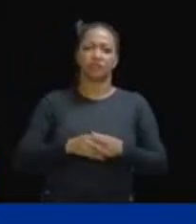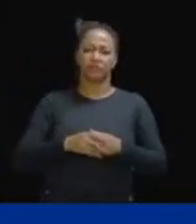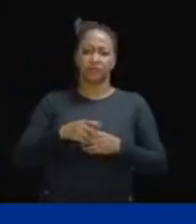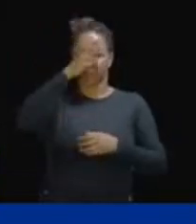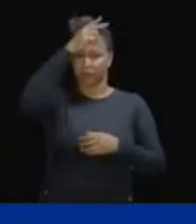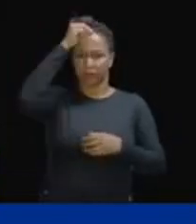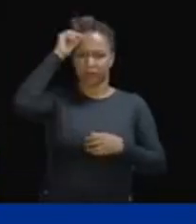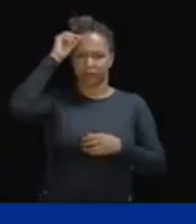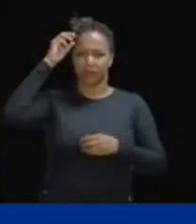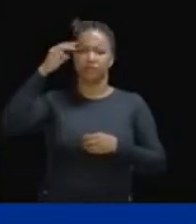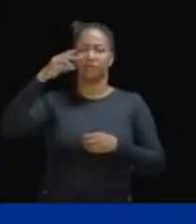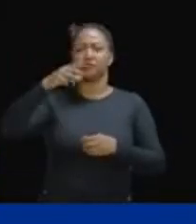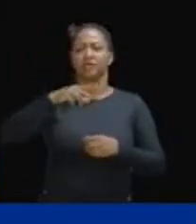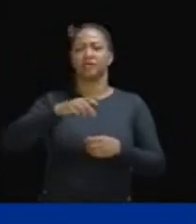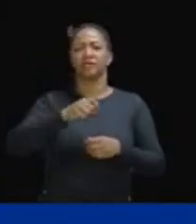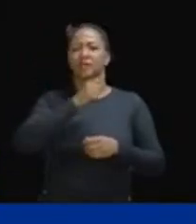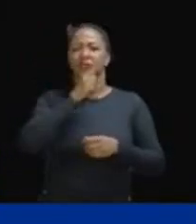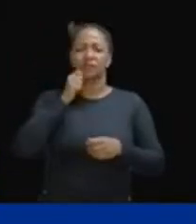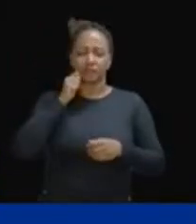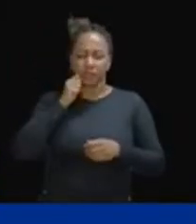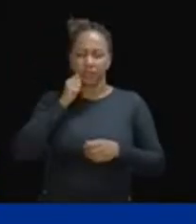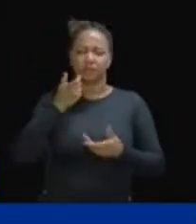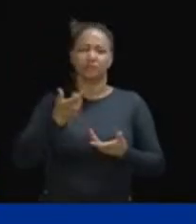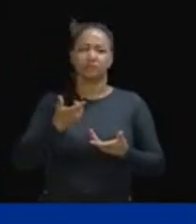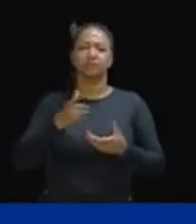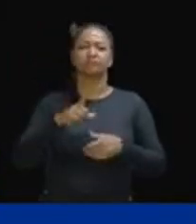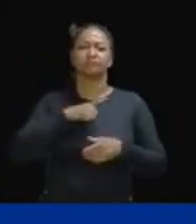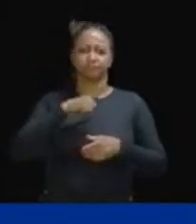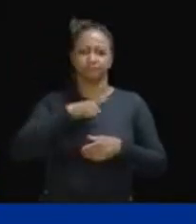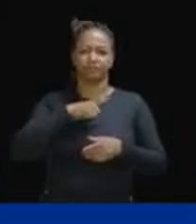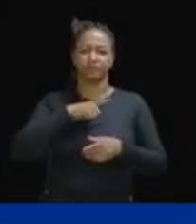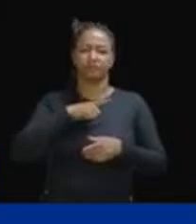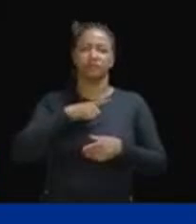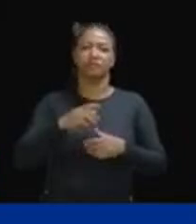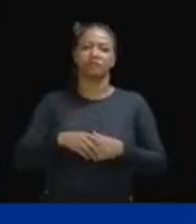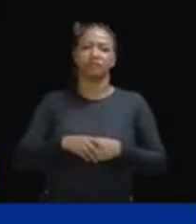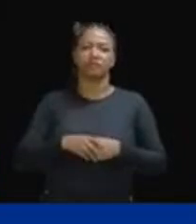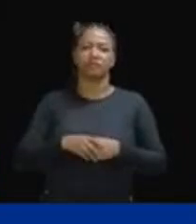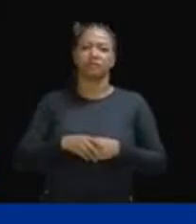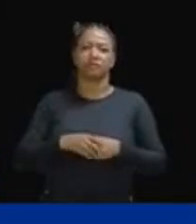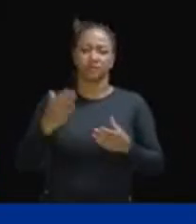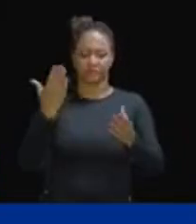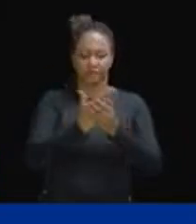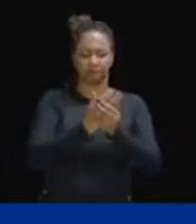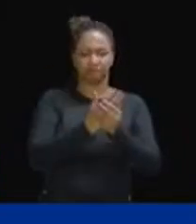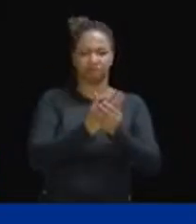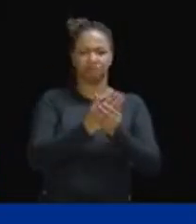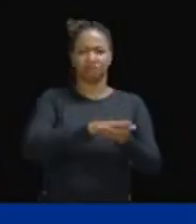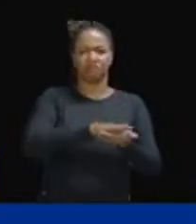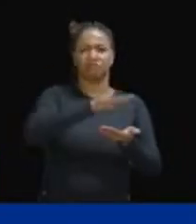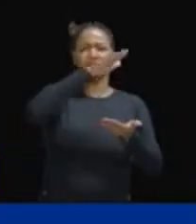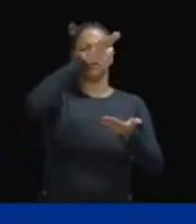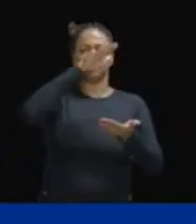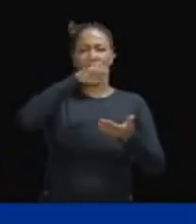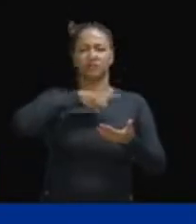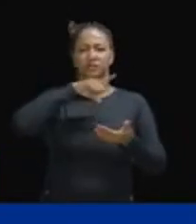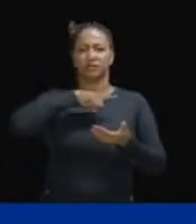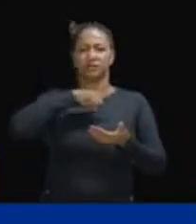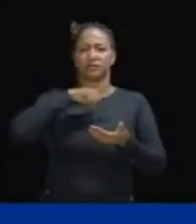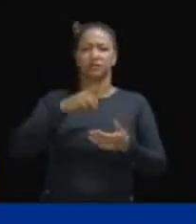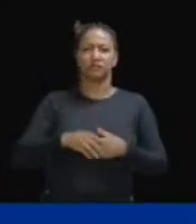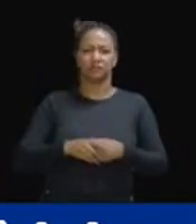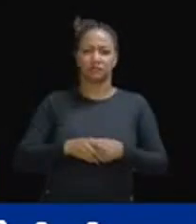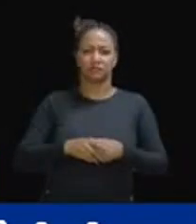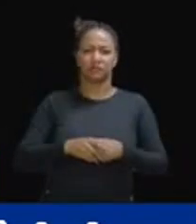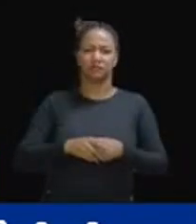prefeito municipal pôde fazer foi feito, inclusive foi juntado aos autos a